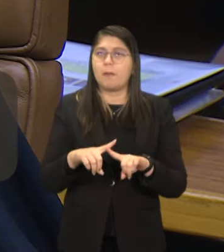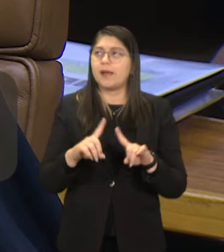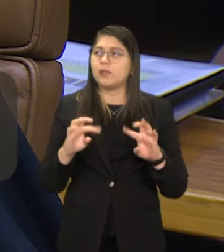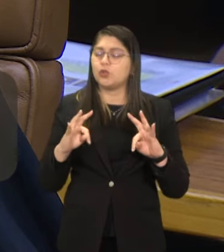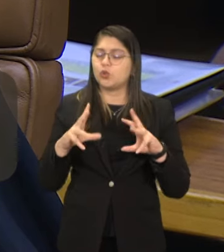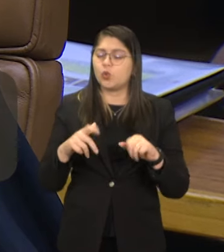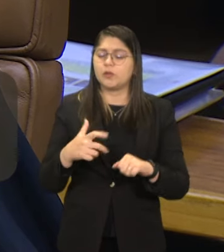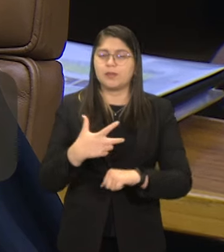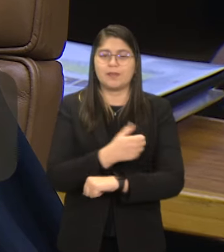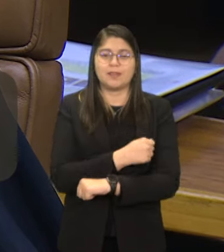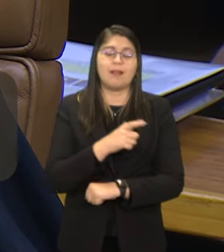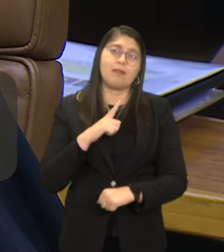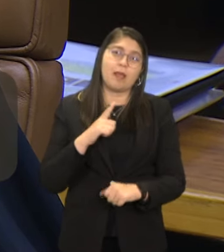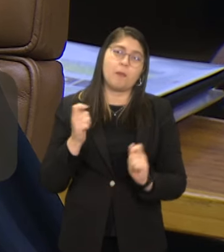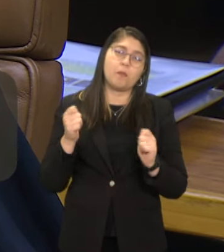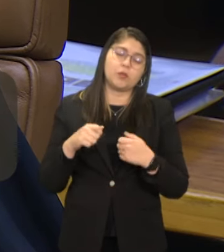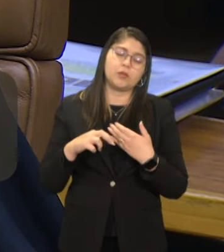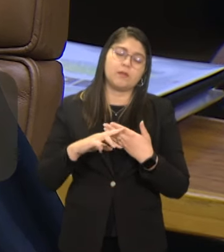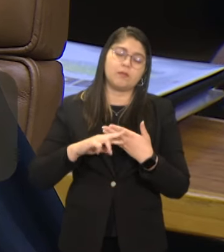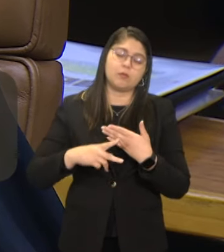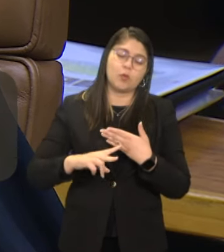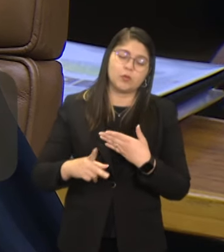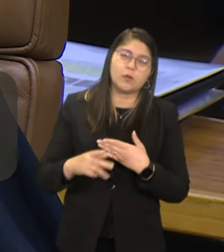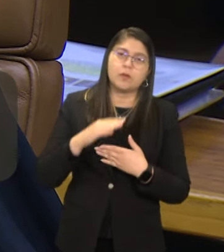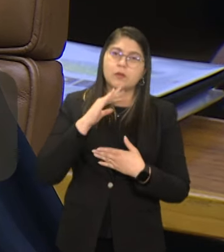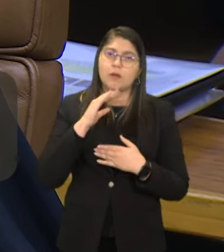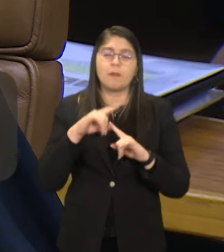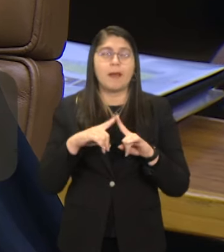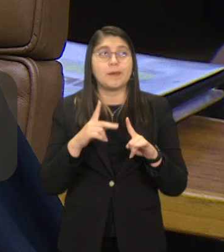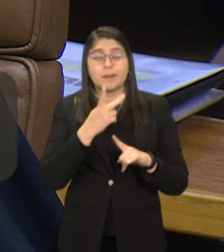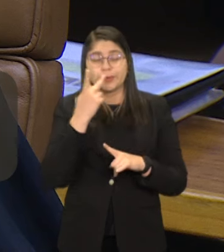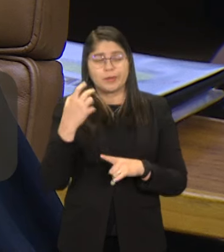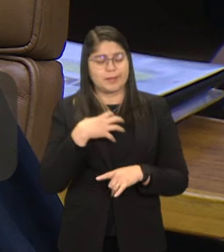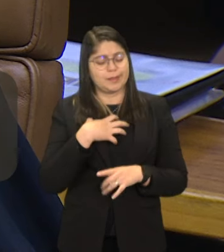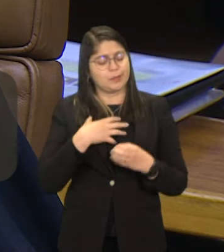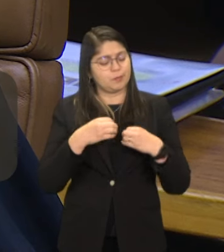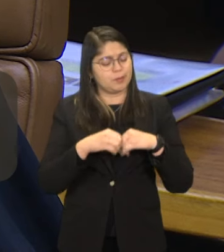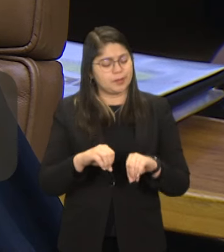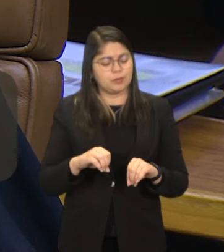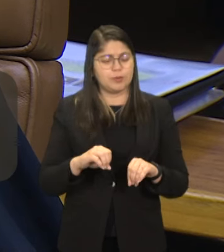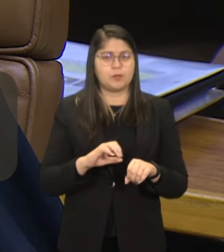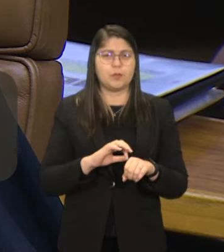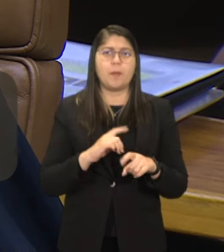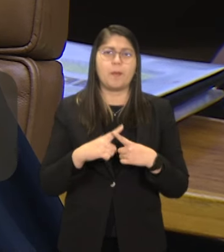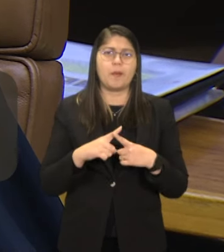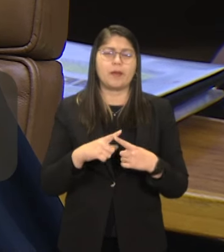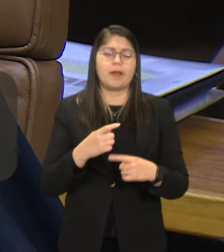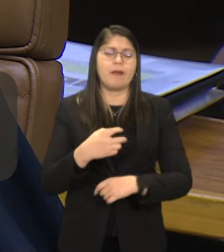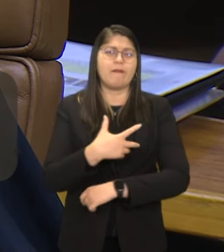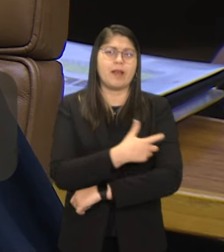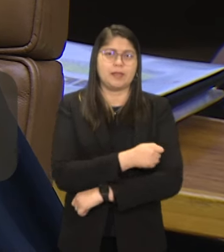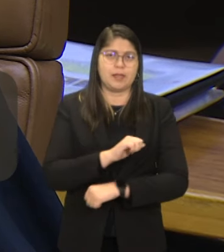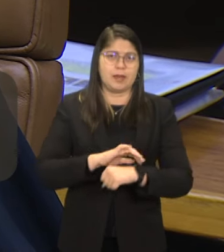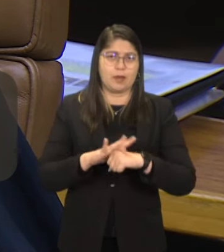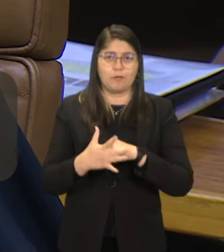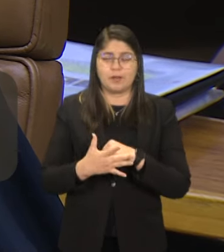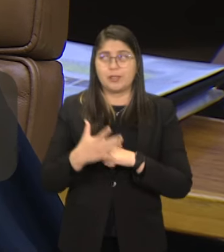menos efeitos colaterais ocasionais, mas as pessoas que dizem que foram prejudicadas pela vacina da Covid acreditam que seus casos foram